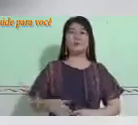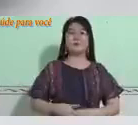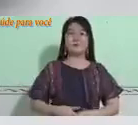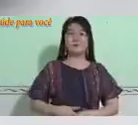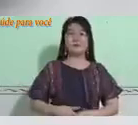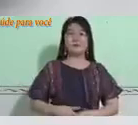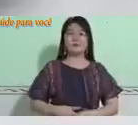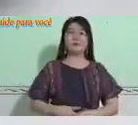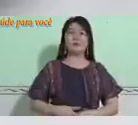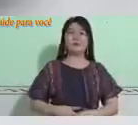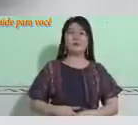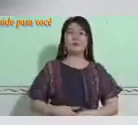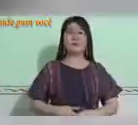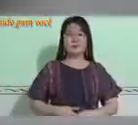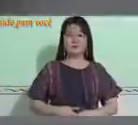MASTAMBE acento agudo